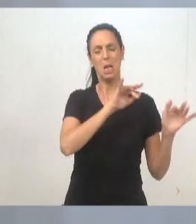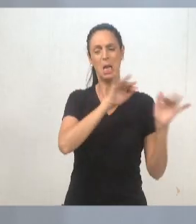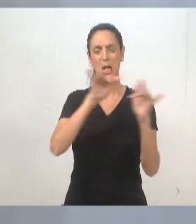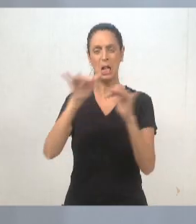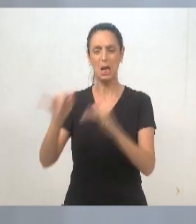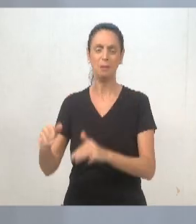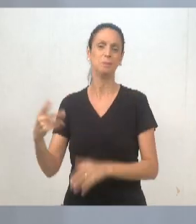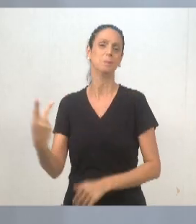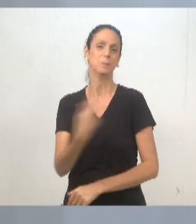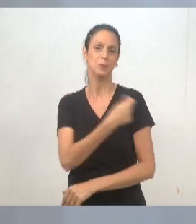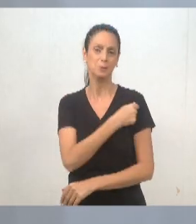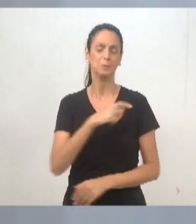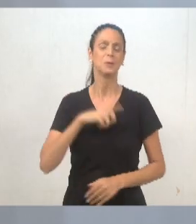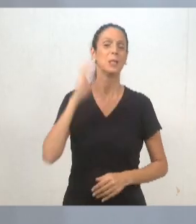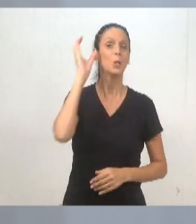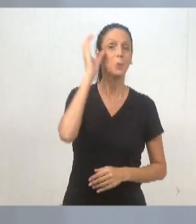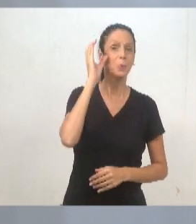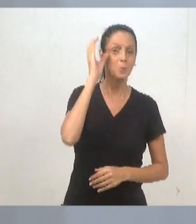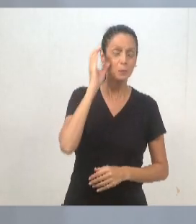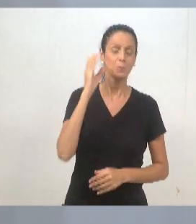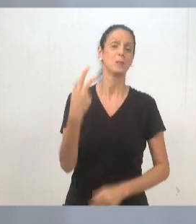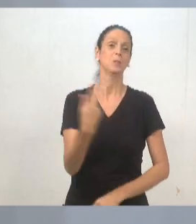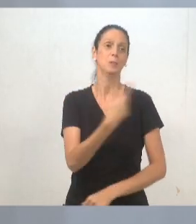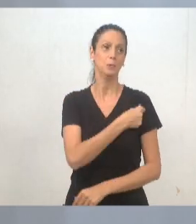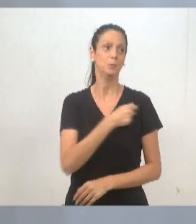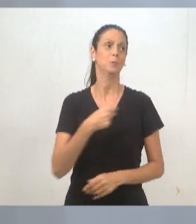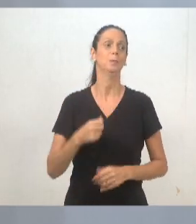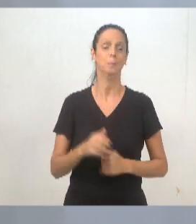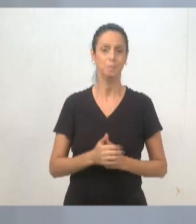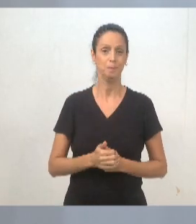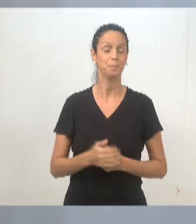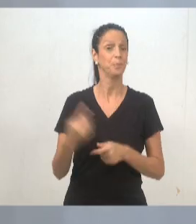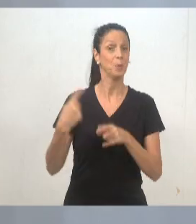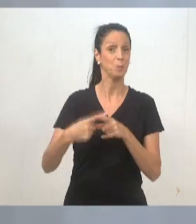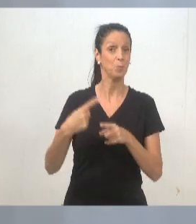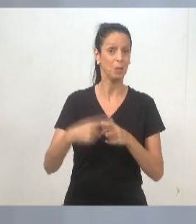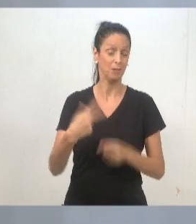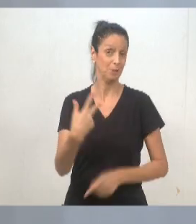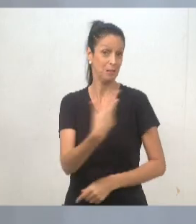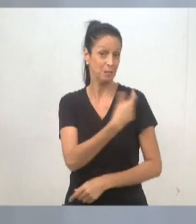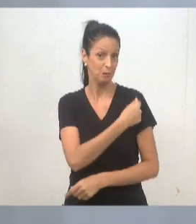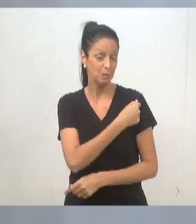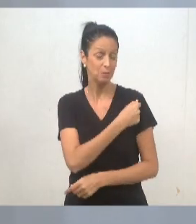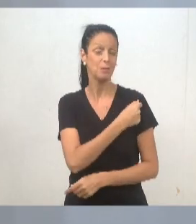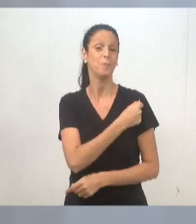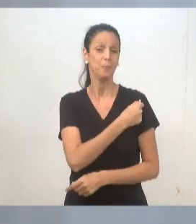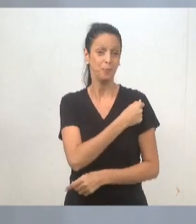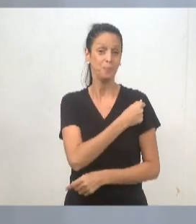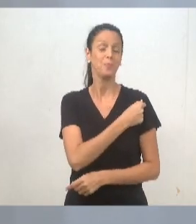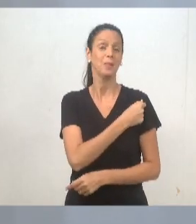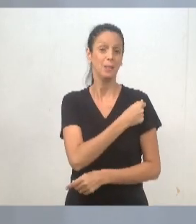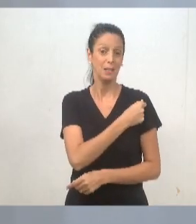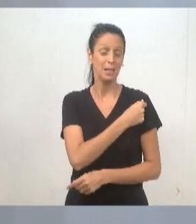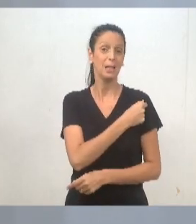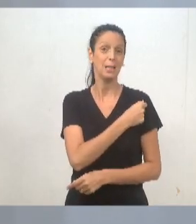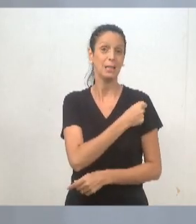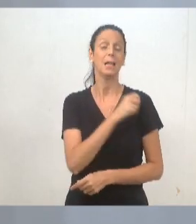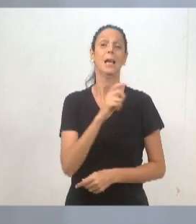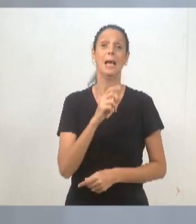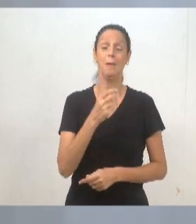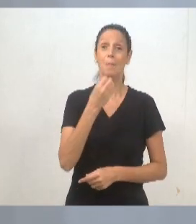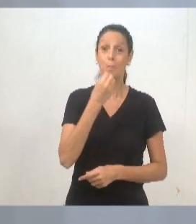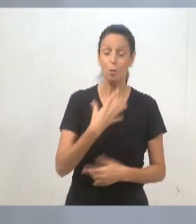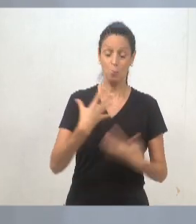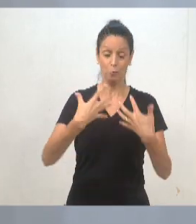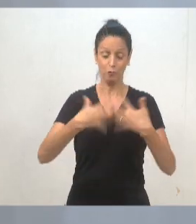tenha consciência da importância que a vacinação exige, porque a vacinação, ela não é um ato individual, a vacinação ela só tem